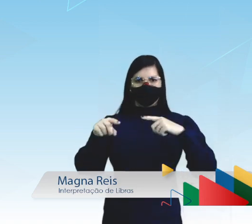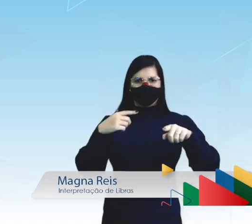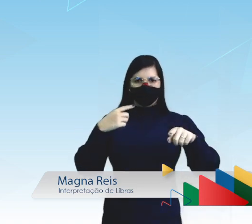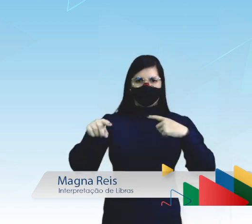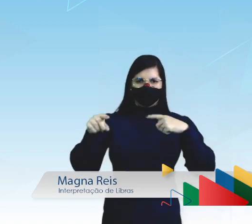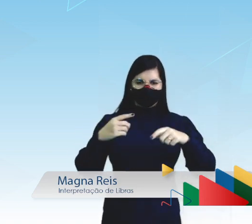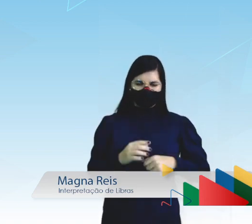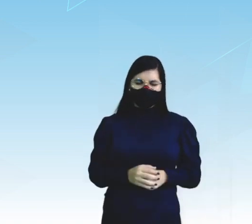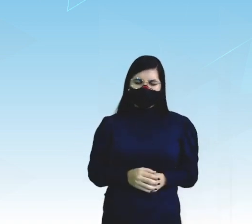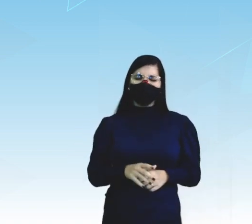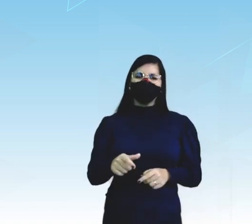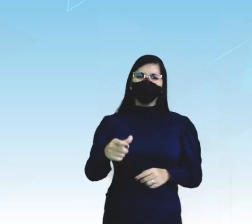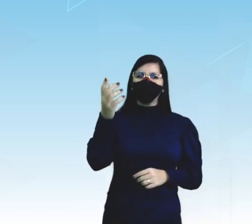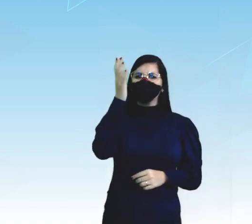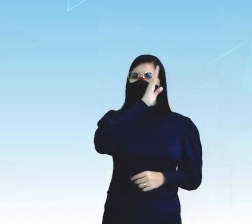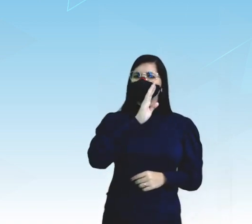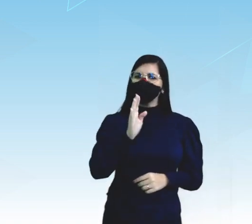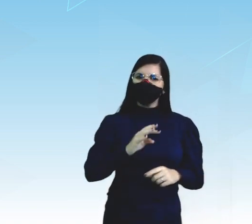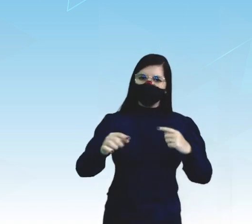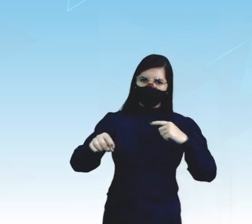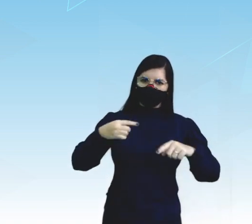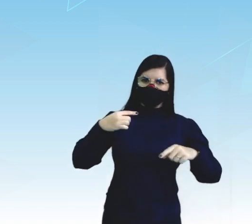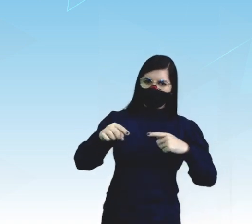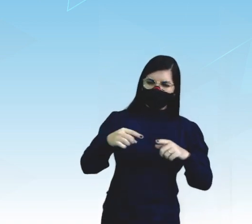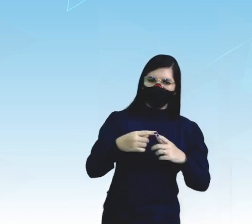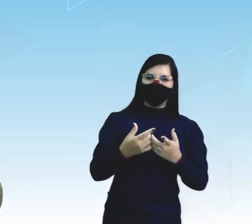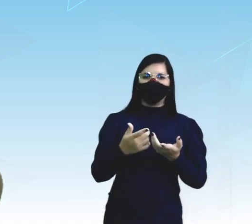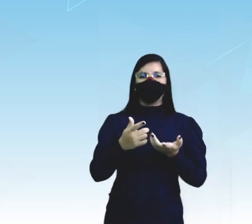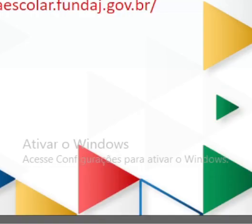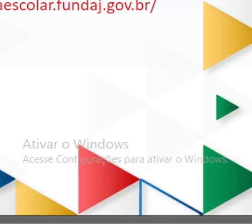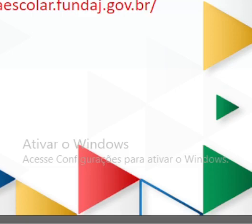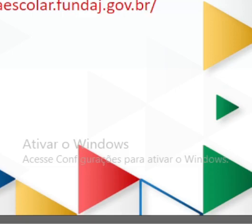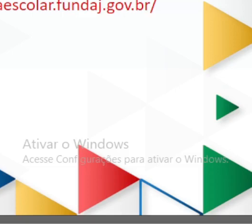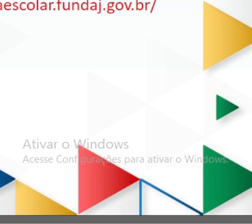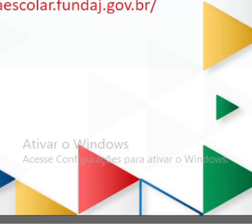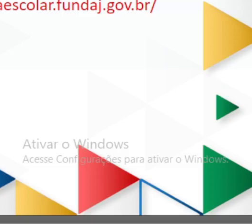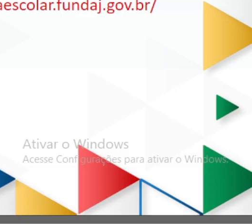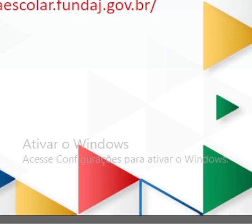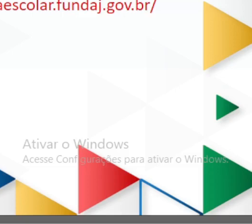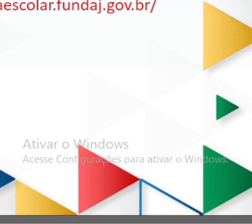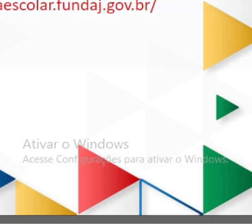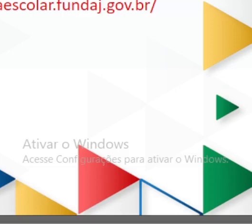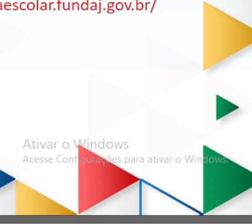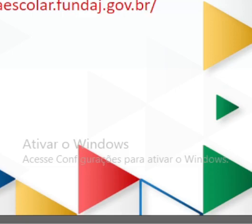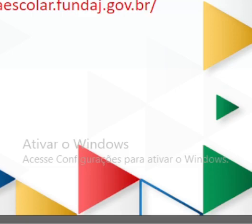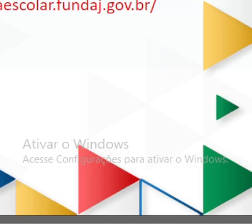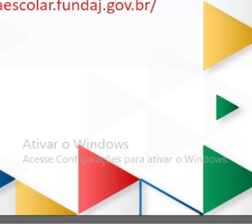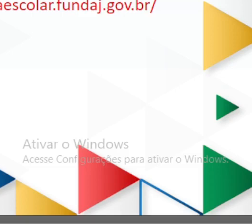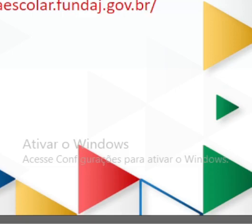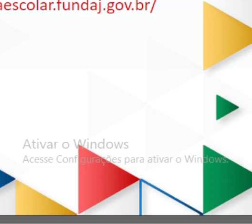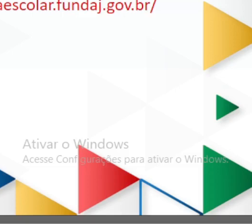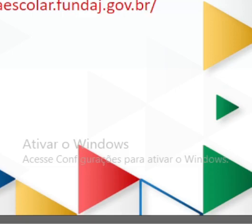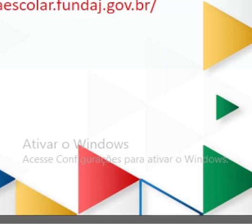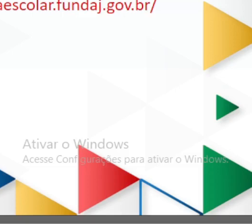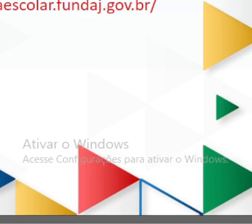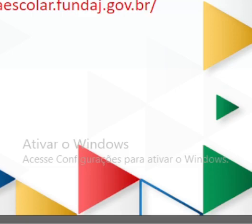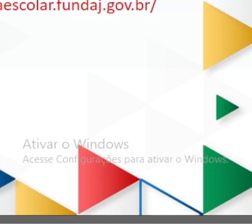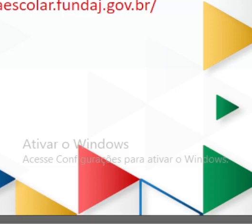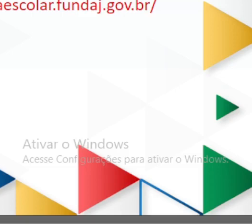música popular brasileira é um gênero musical surgido no Brasil na década de